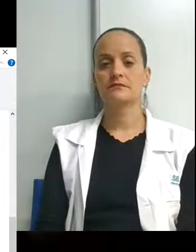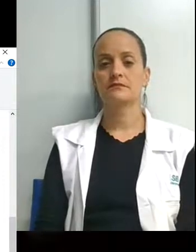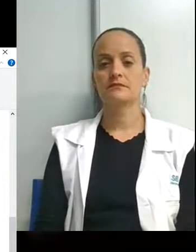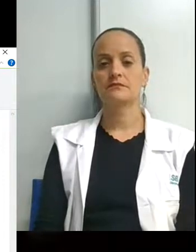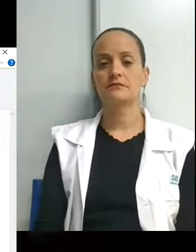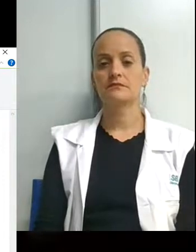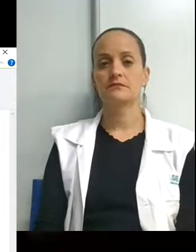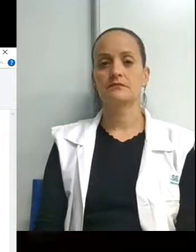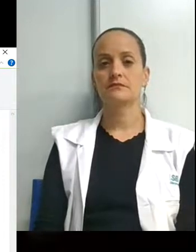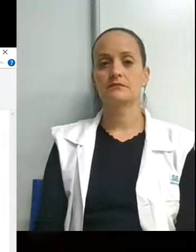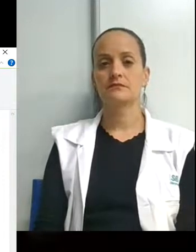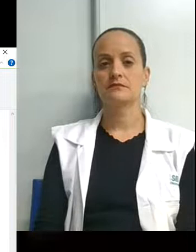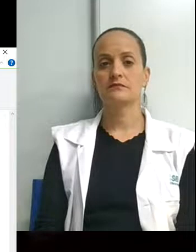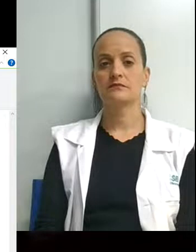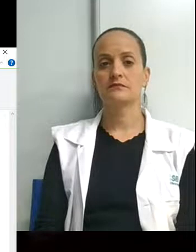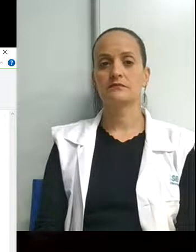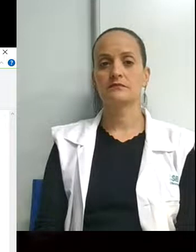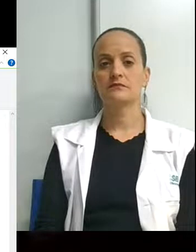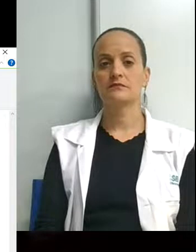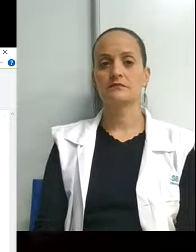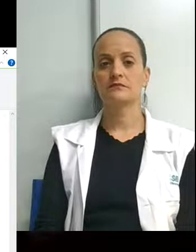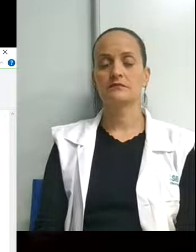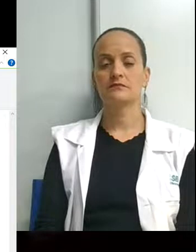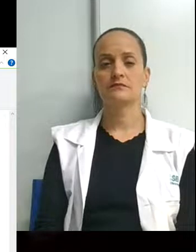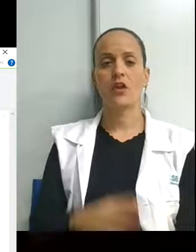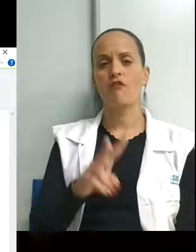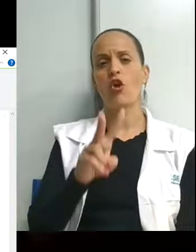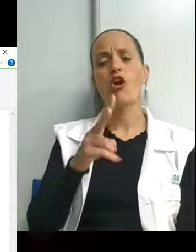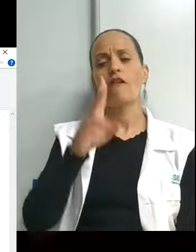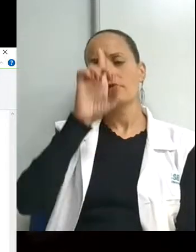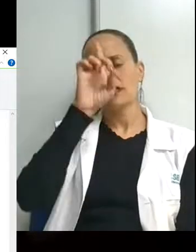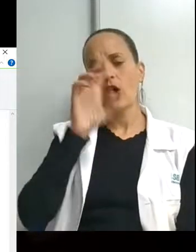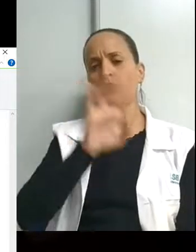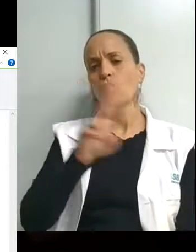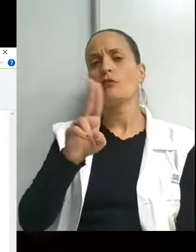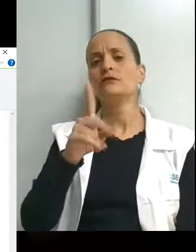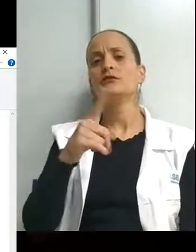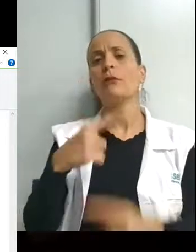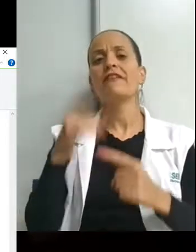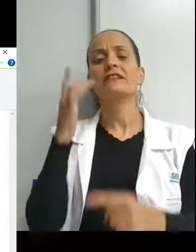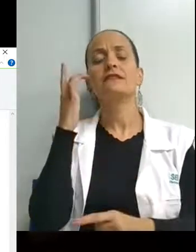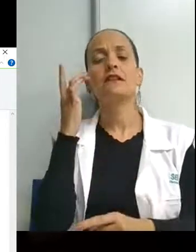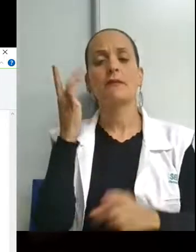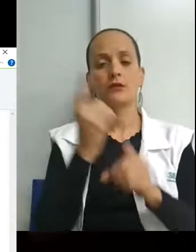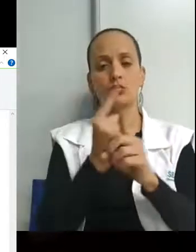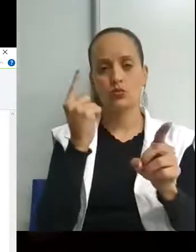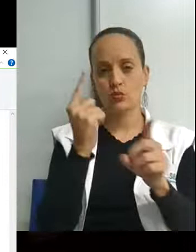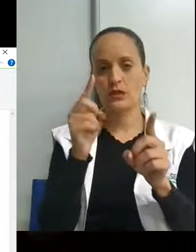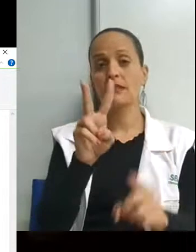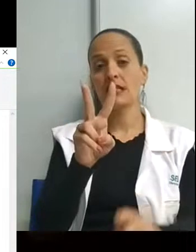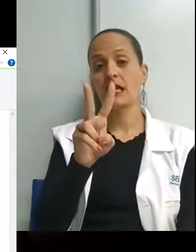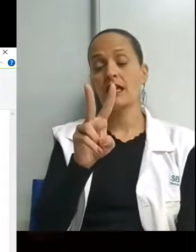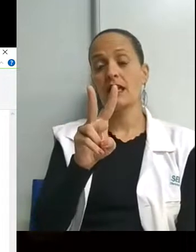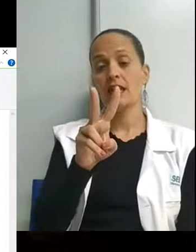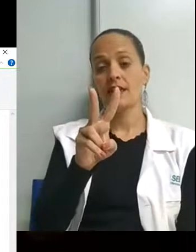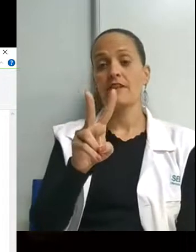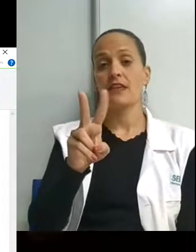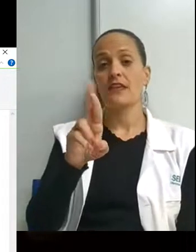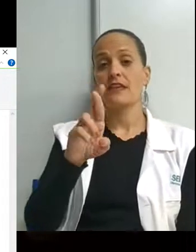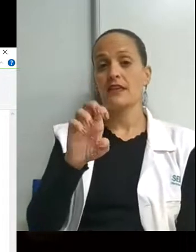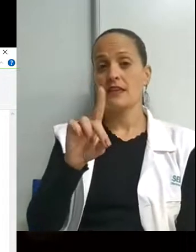Então, aqui, ó, eu vou achar quem que é o V rede, que é a queda de tensão que teve na rede quando eu conectei o circuito da casa. É esse que eu